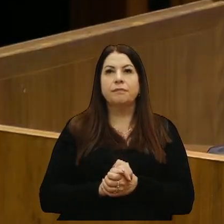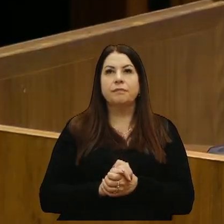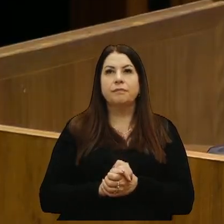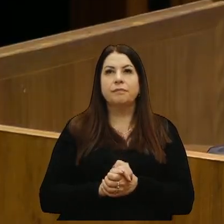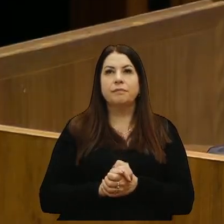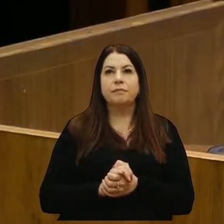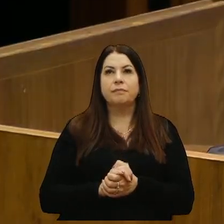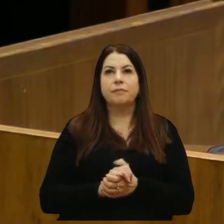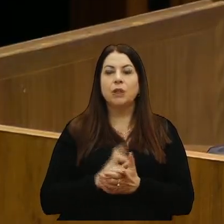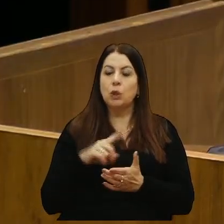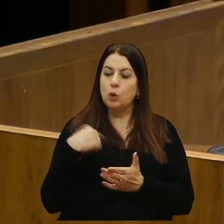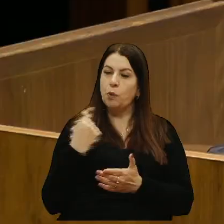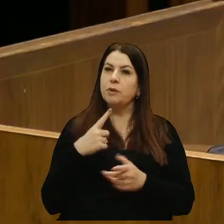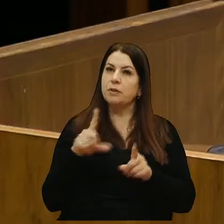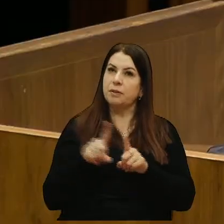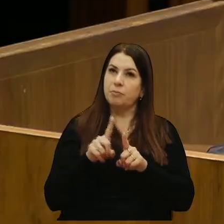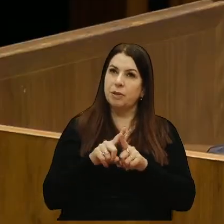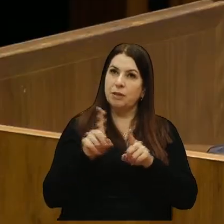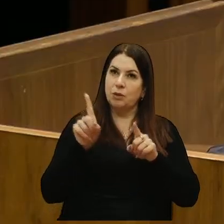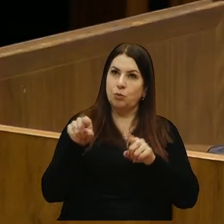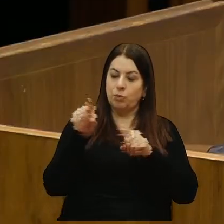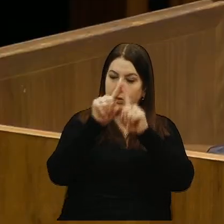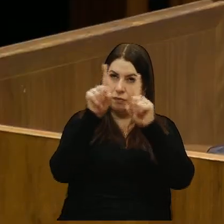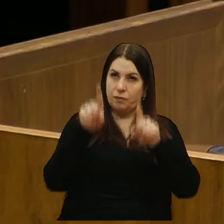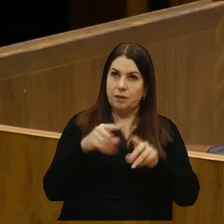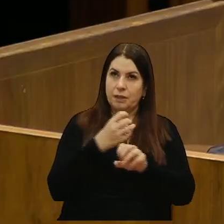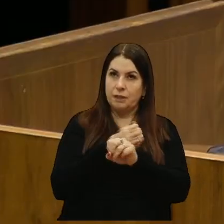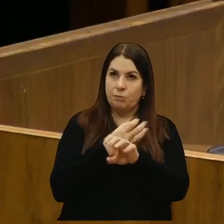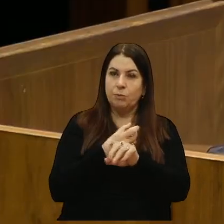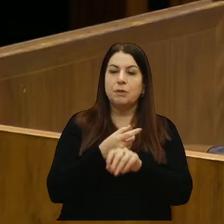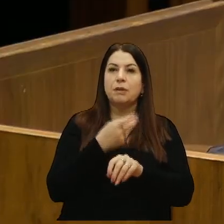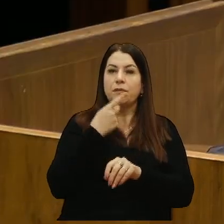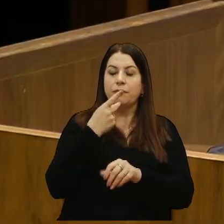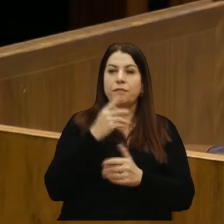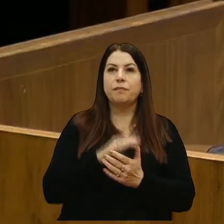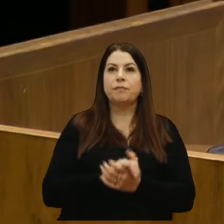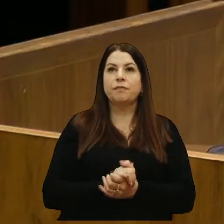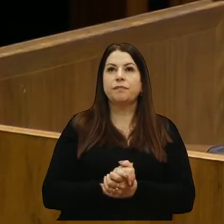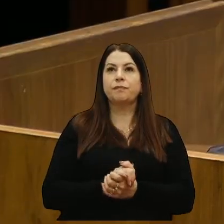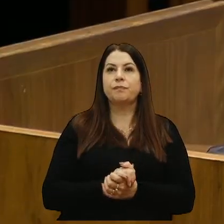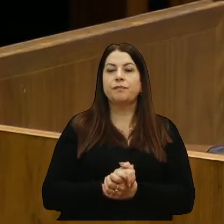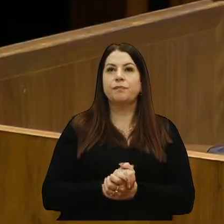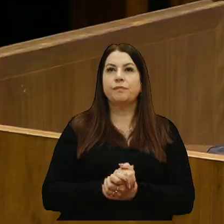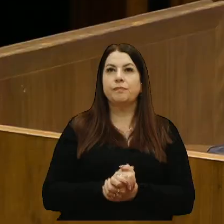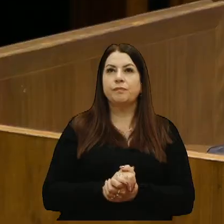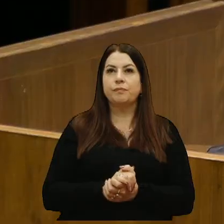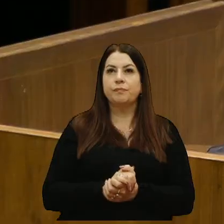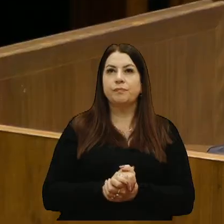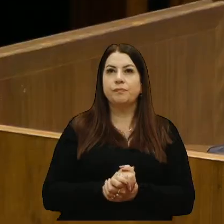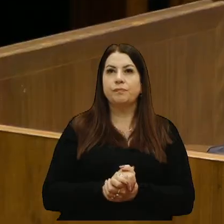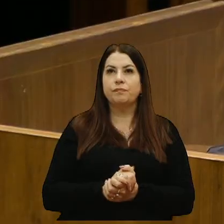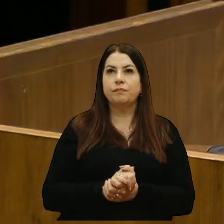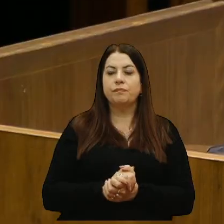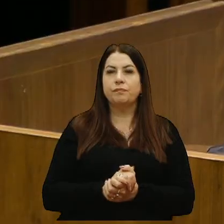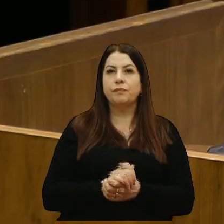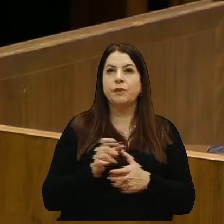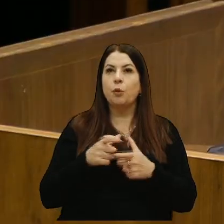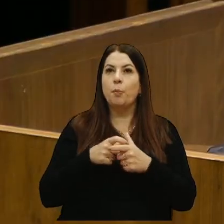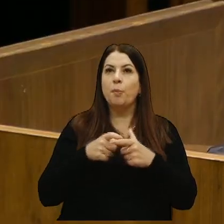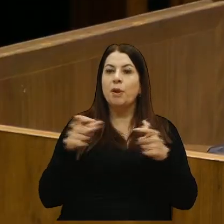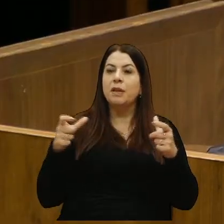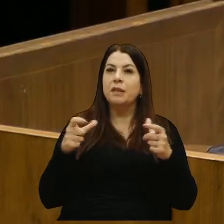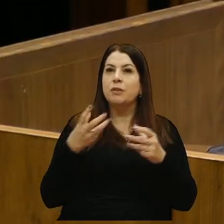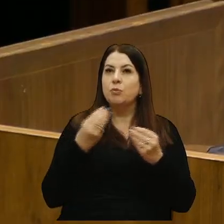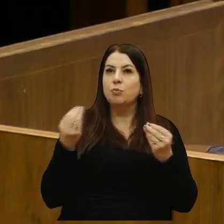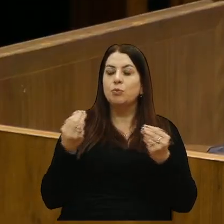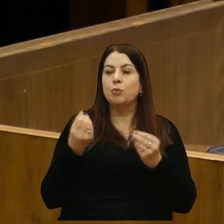Nós também, uma servidora até da SMED, ela comentou que está aumentando